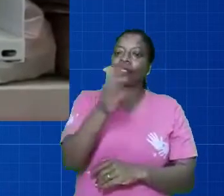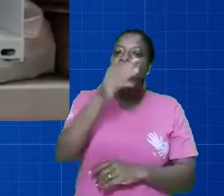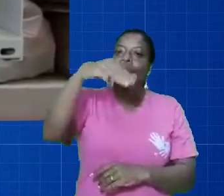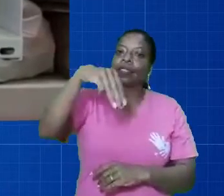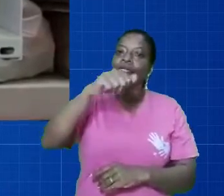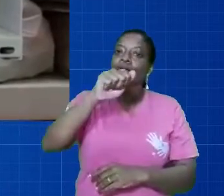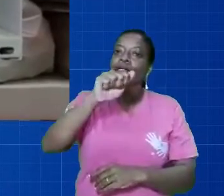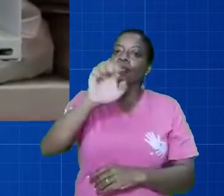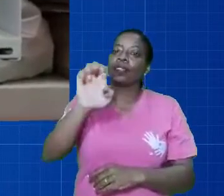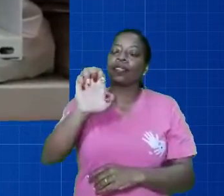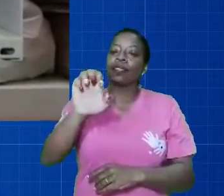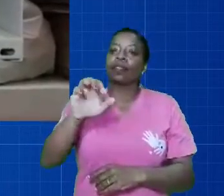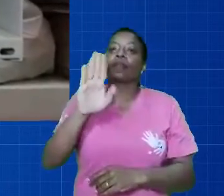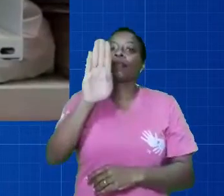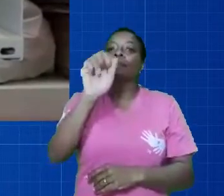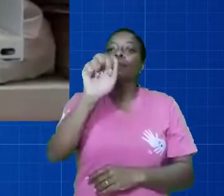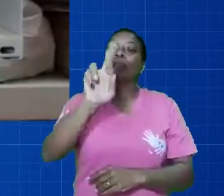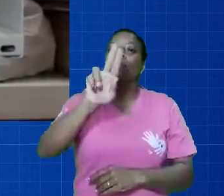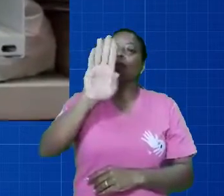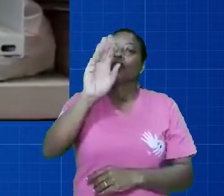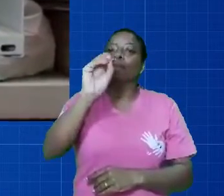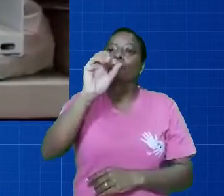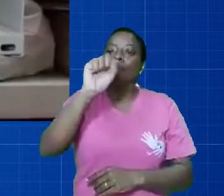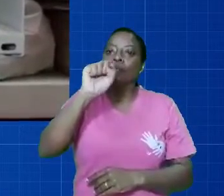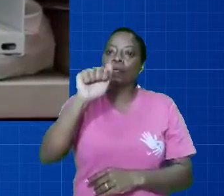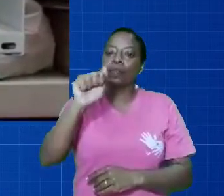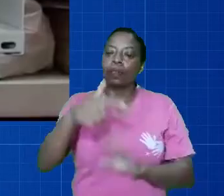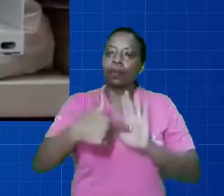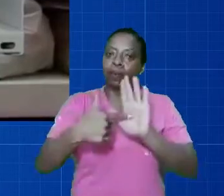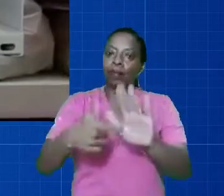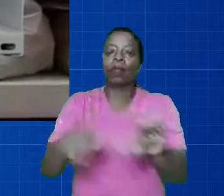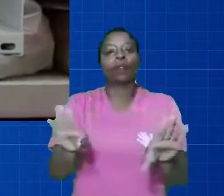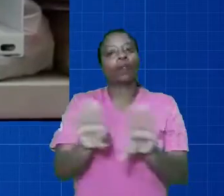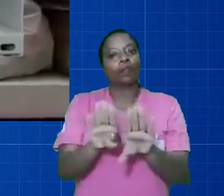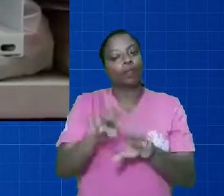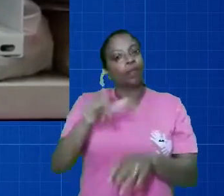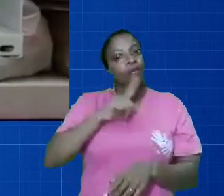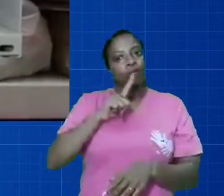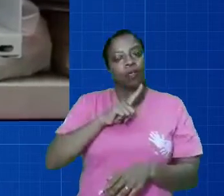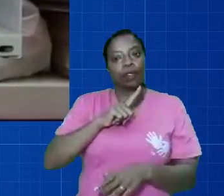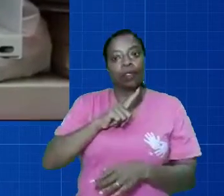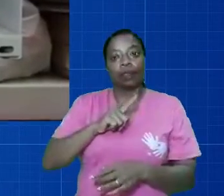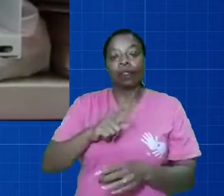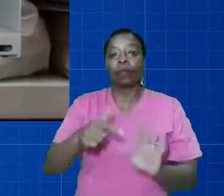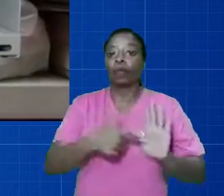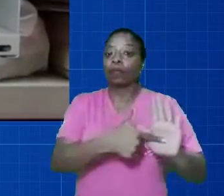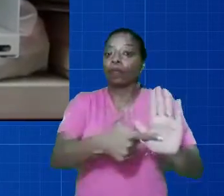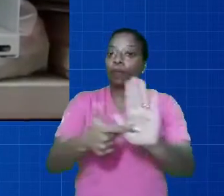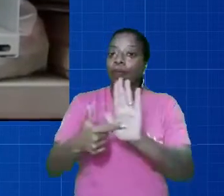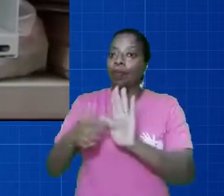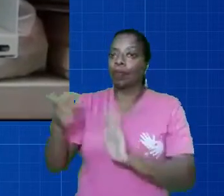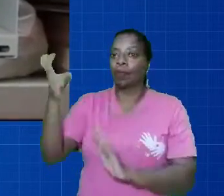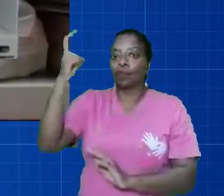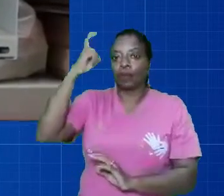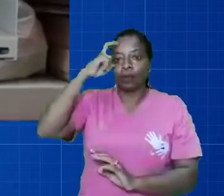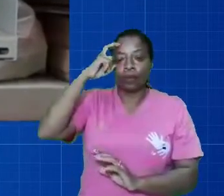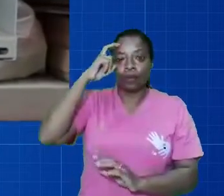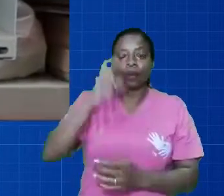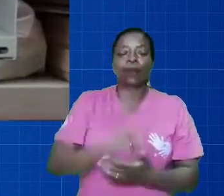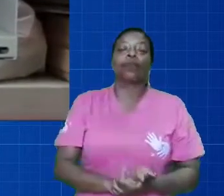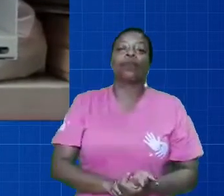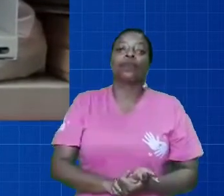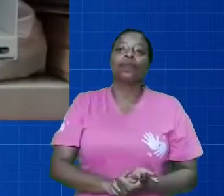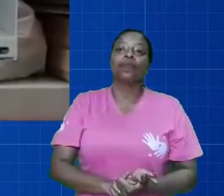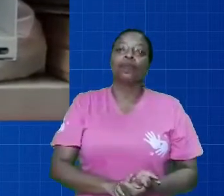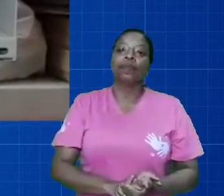apresentação cultural com um chorinho, que é uma coisa muito brasileira, né? Muito nossa. E eu gosto muito